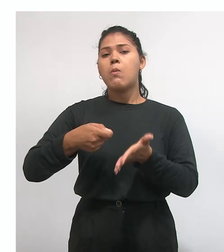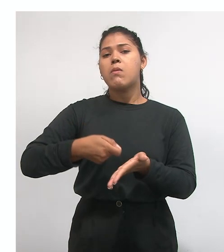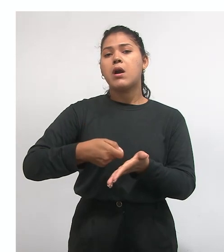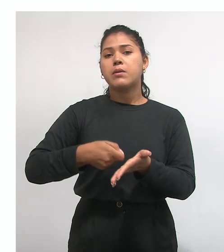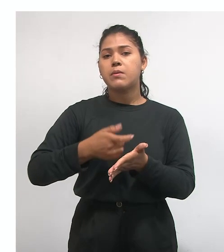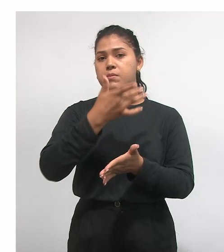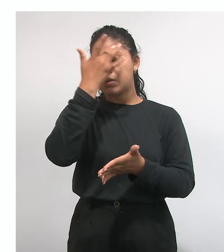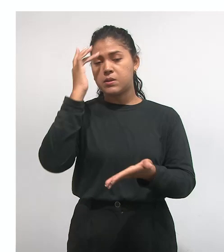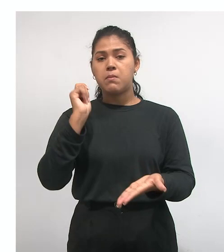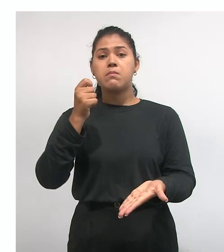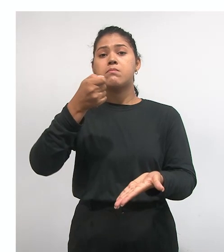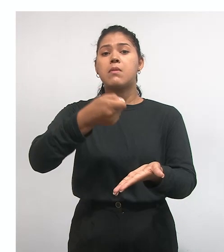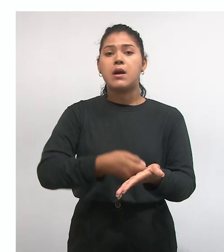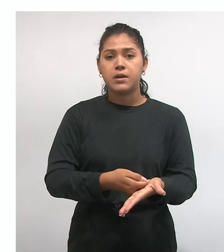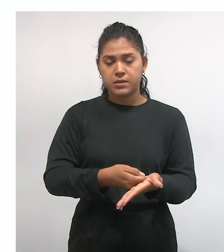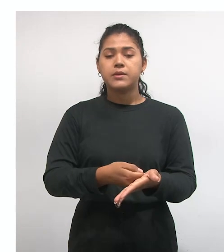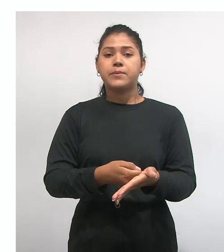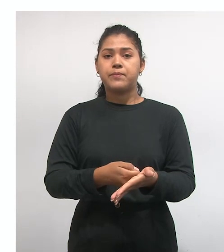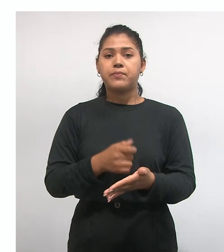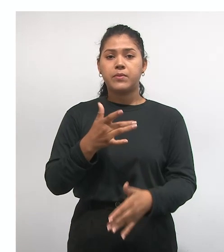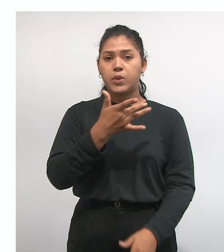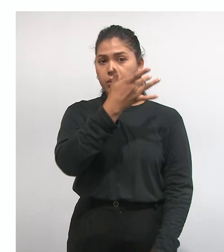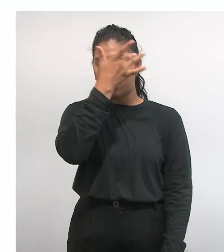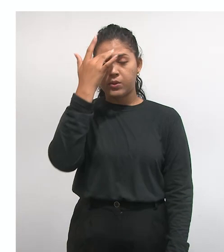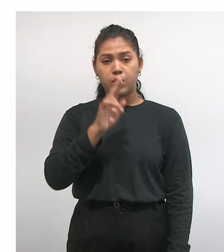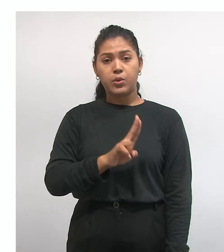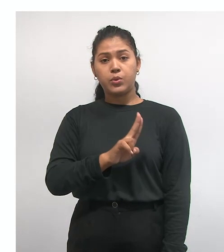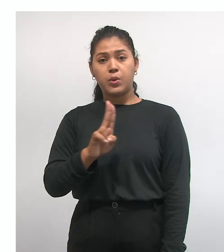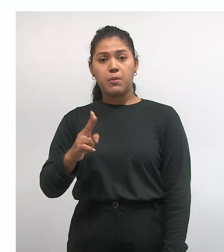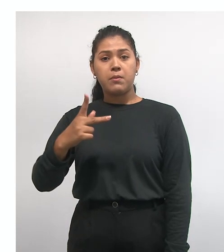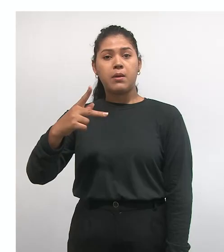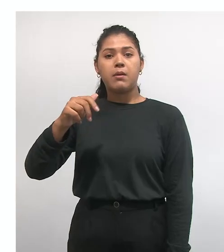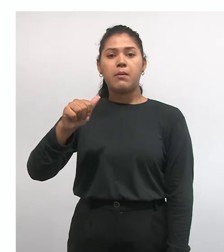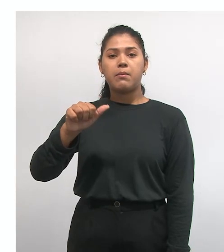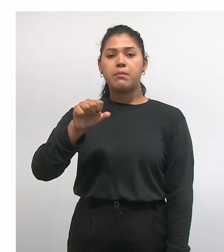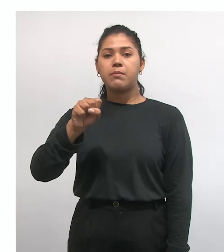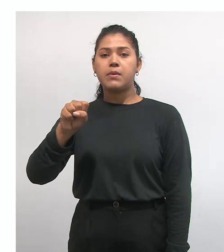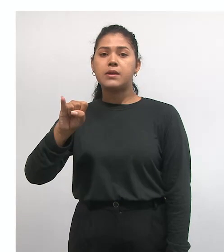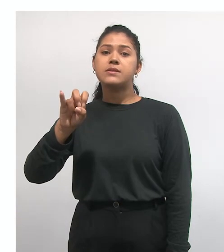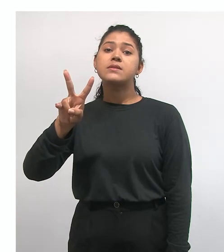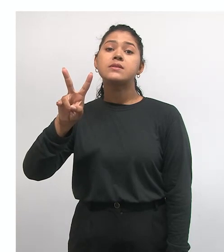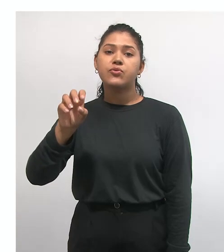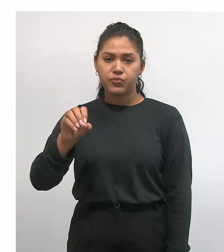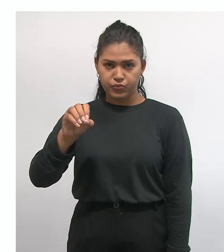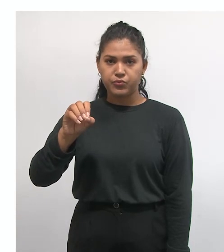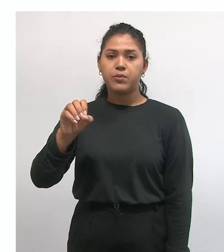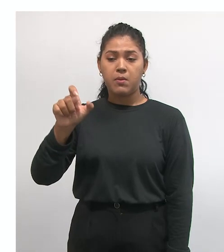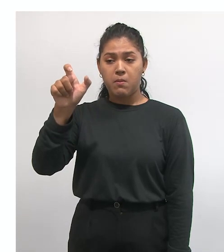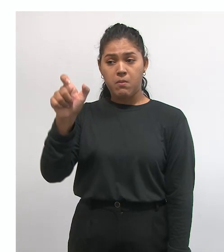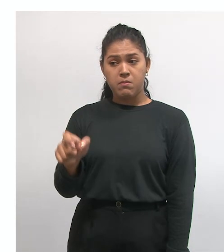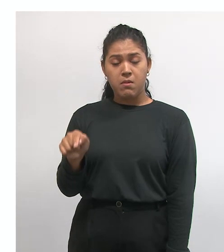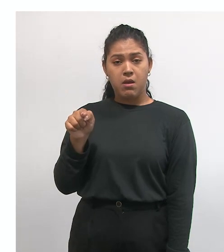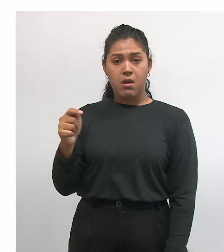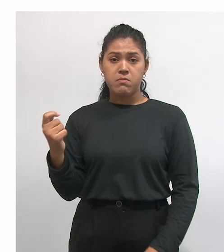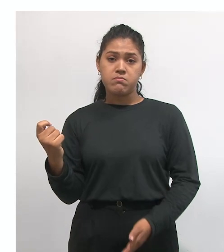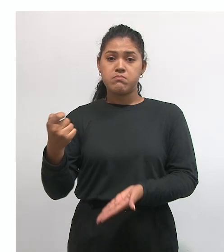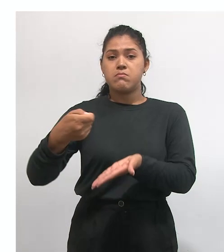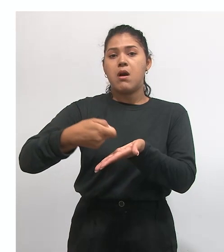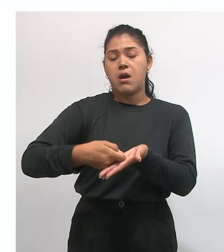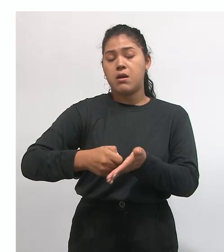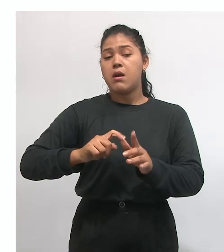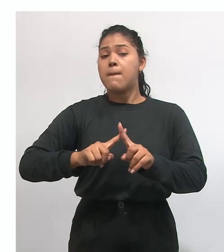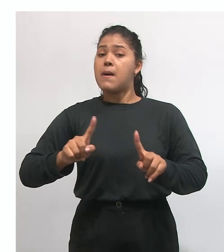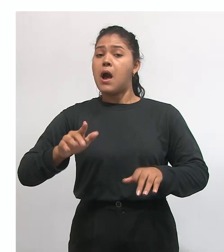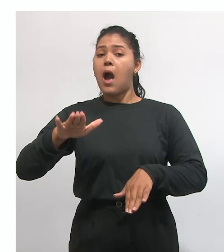né? Assim nasce o sujeito passivo direto da obrigação tributária. Olha só, mas em determinados